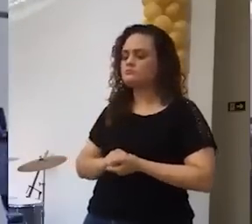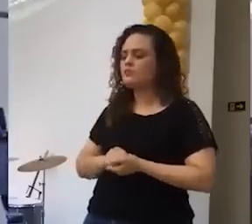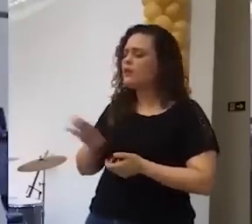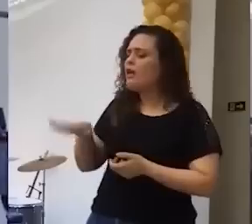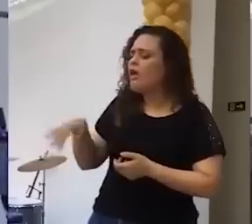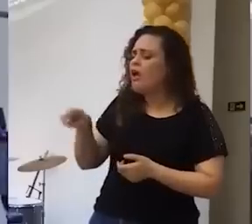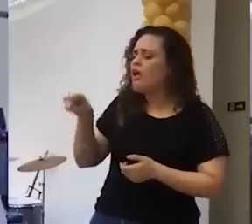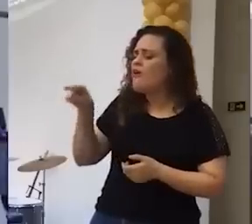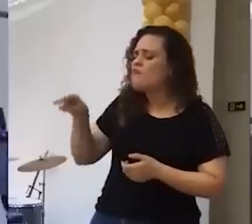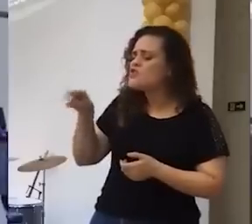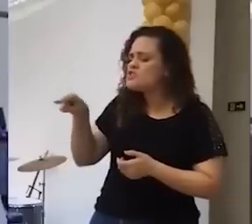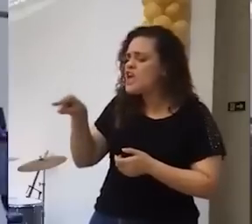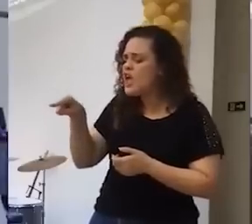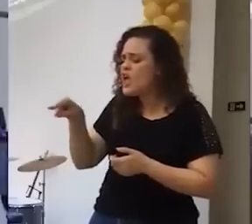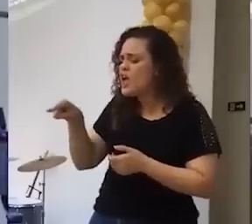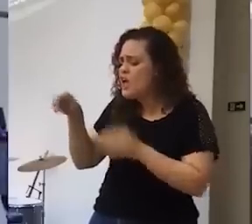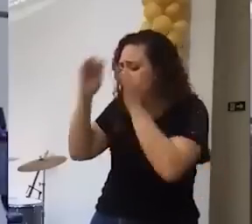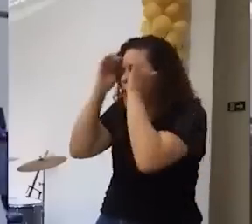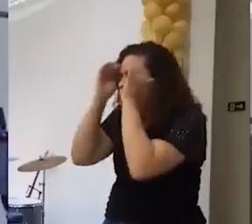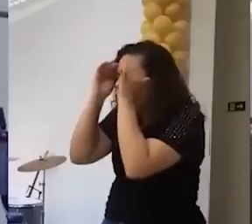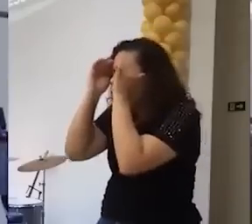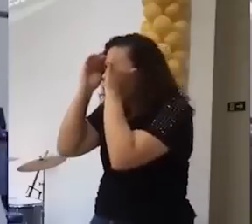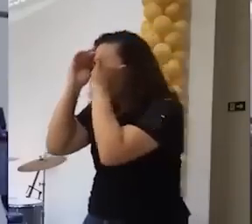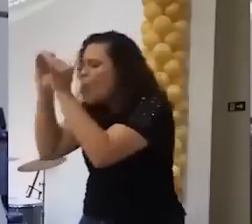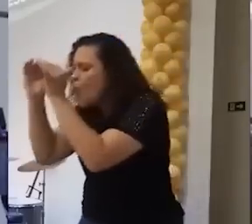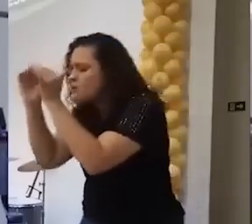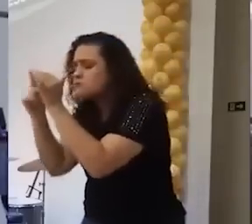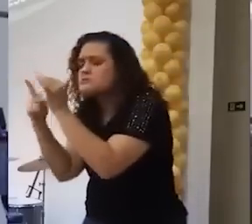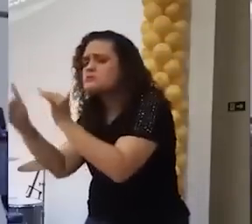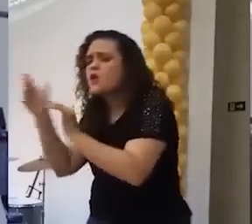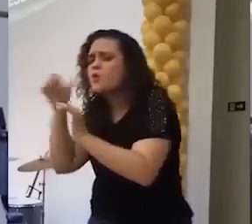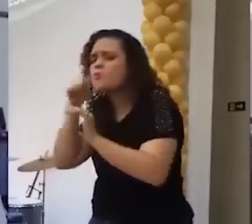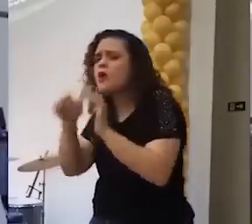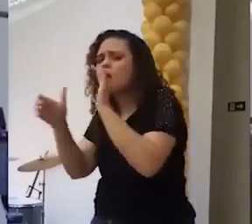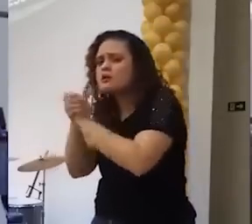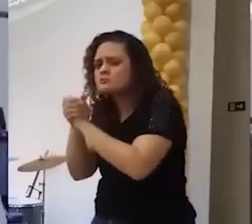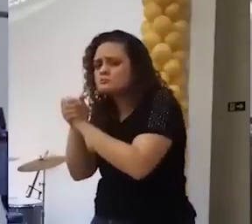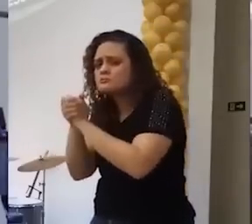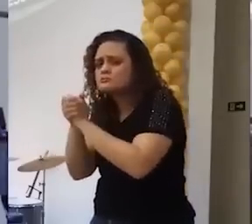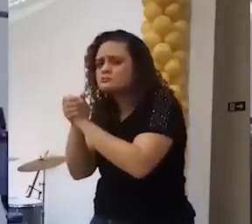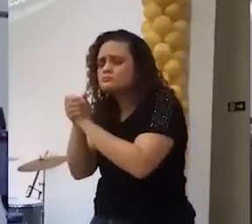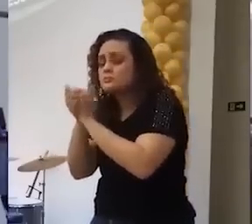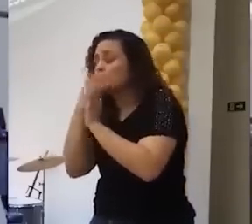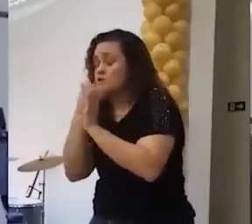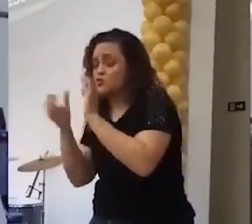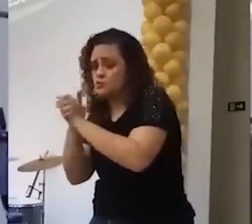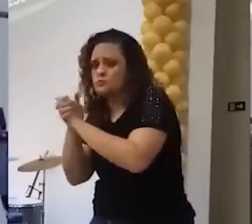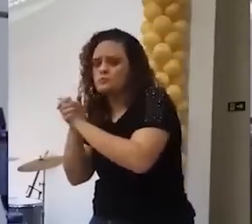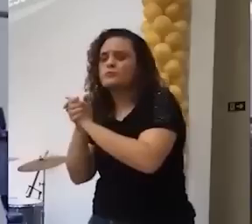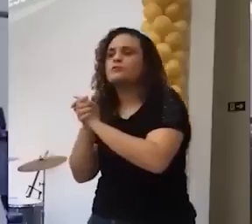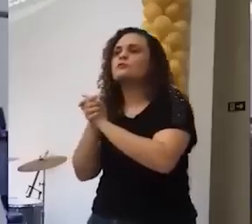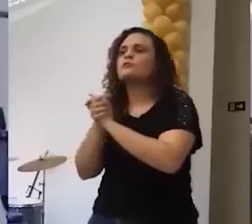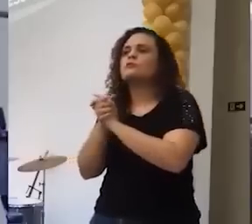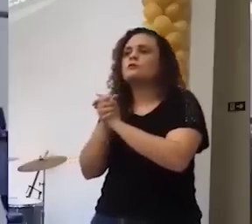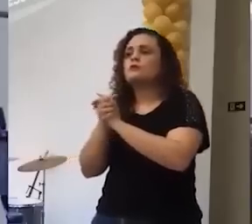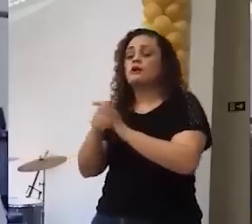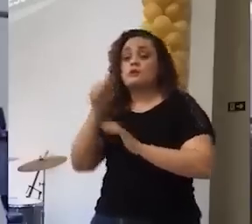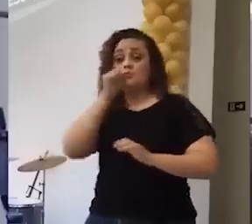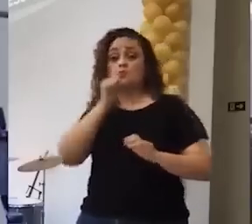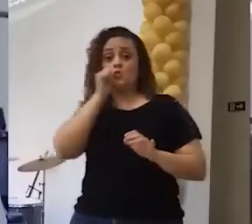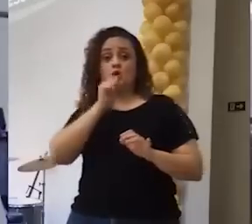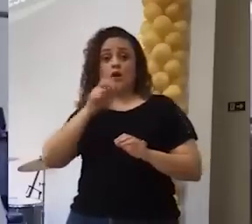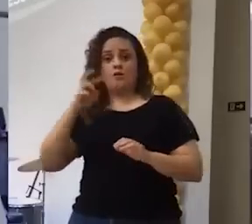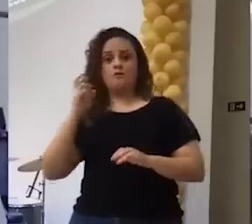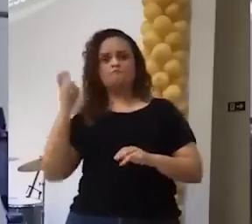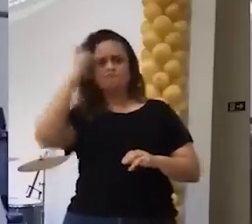você é submissa ao seu marido? A mulher deu uma resposta inteligentíssima. Ela